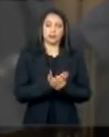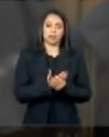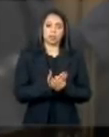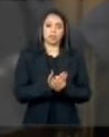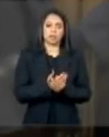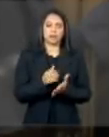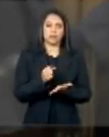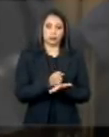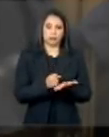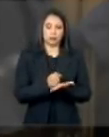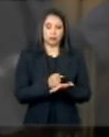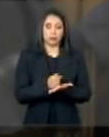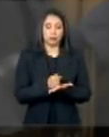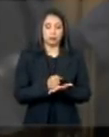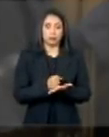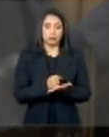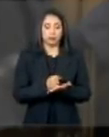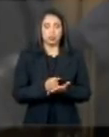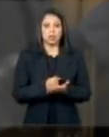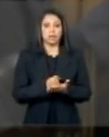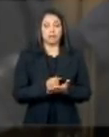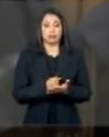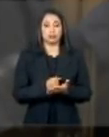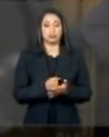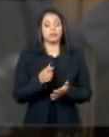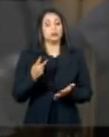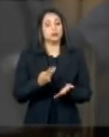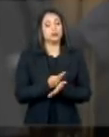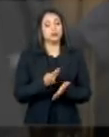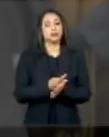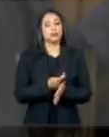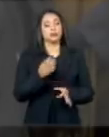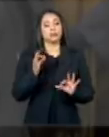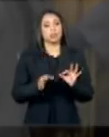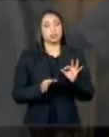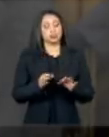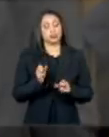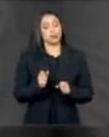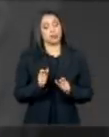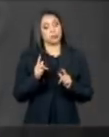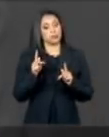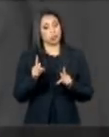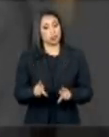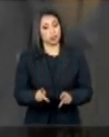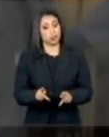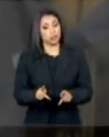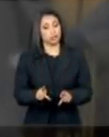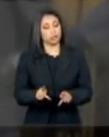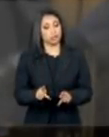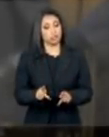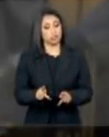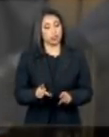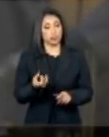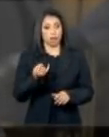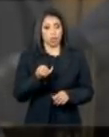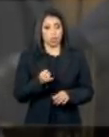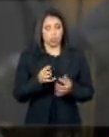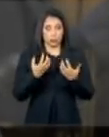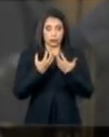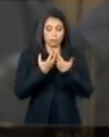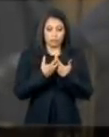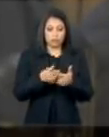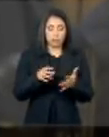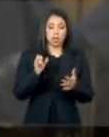jurídica da concessão do ato de aposentadoria se complexa se complexo o ato se composto este